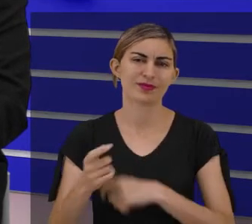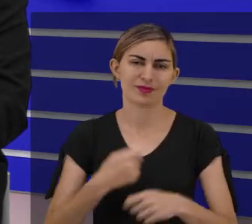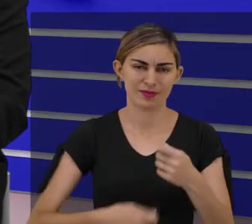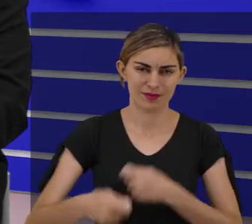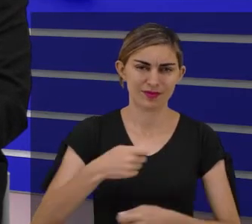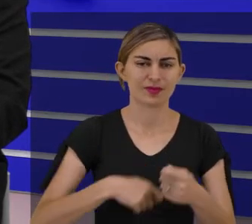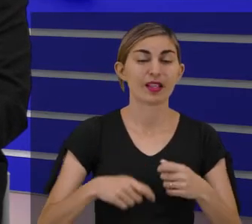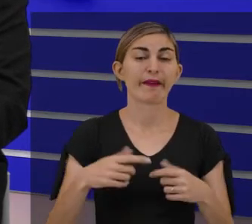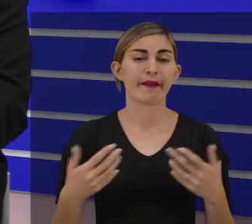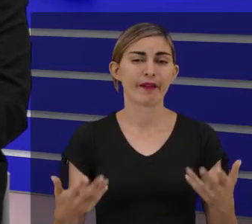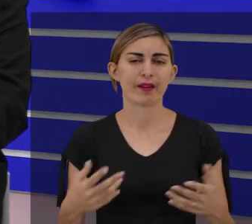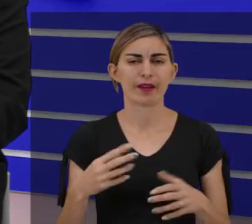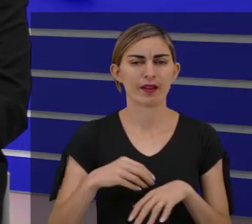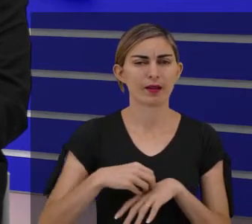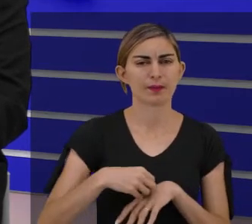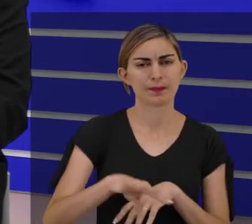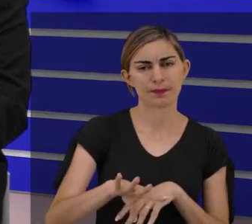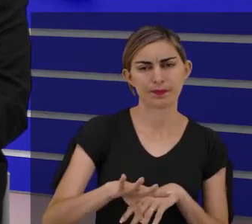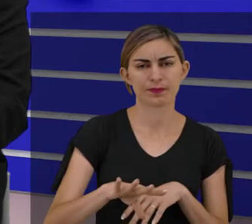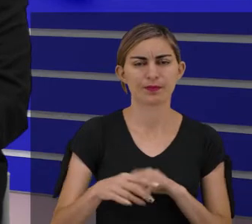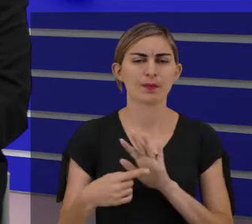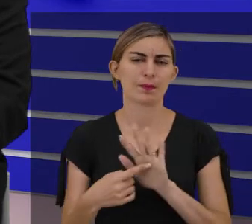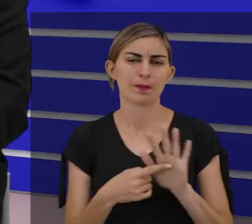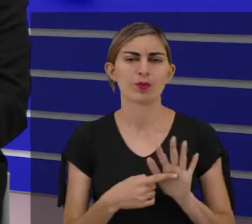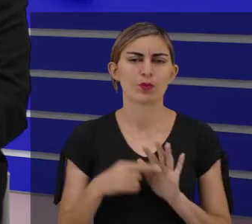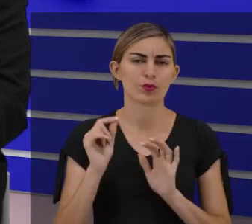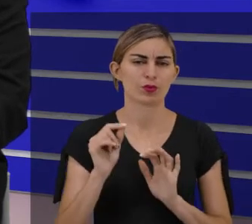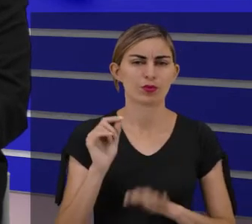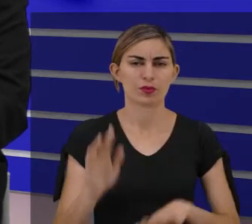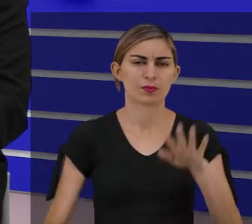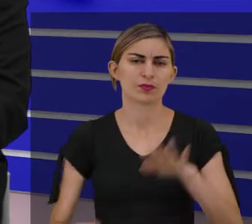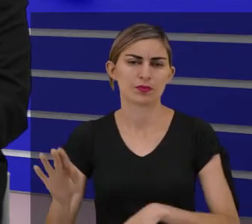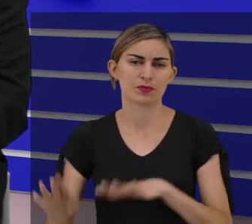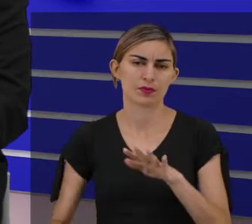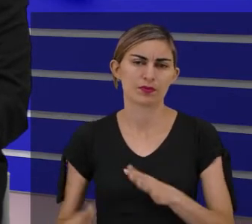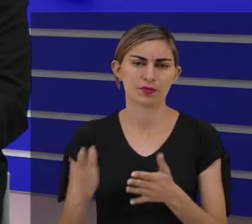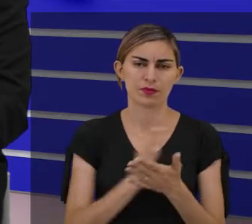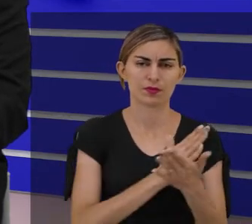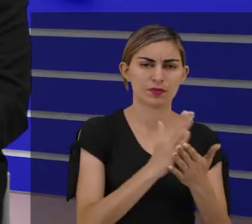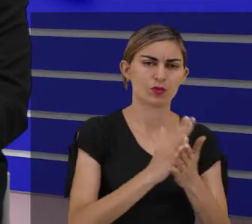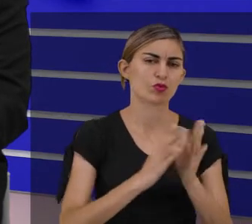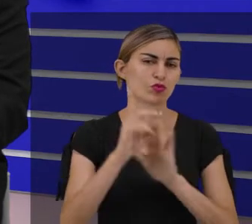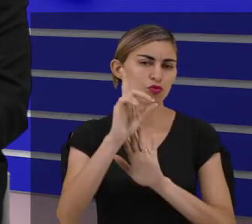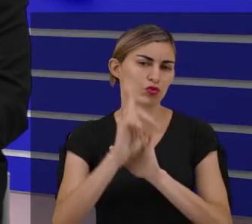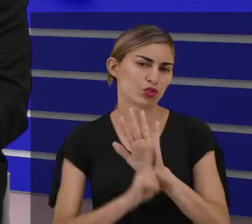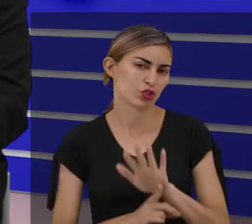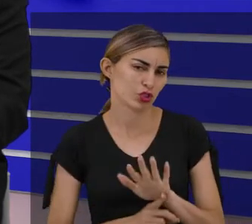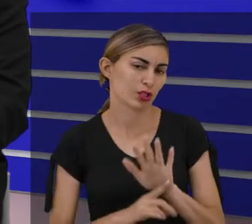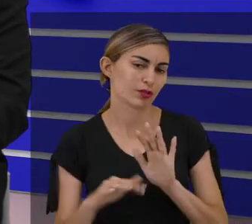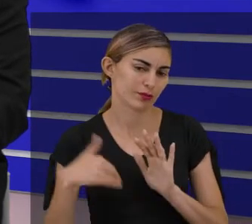negociação. Ela traz, por exemplo, nessa possibilidade de alguns direitos serem